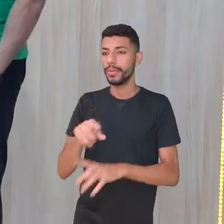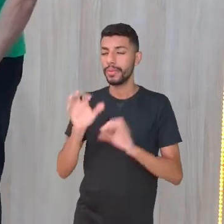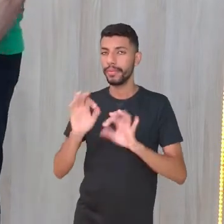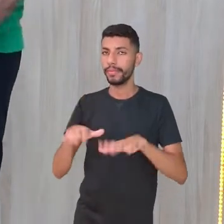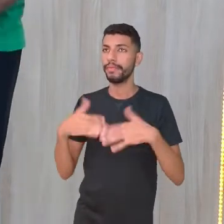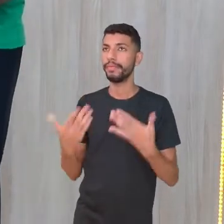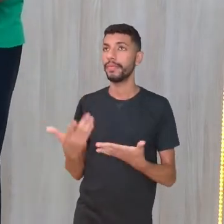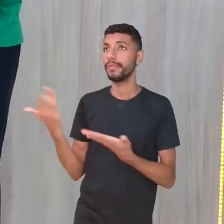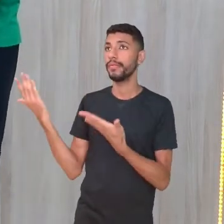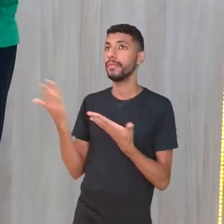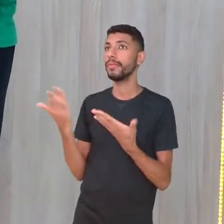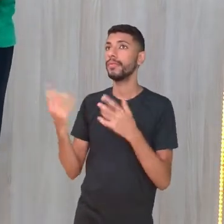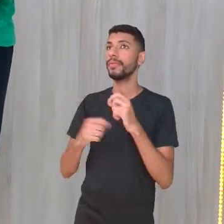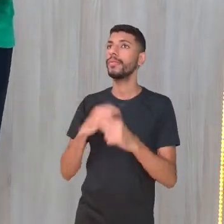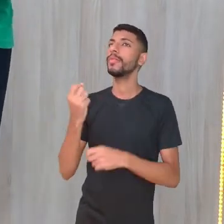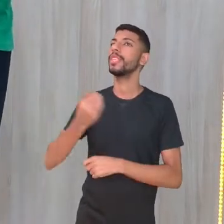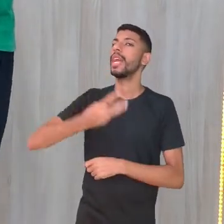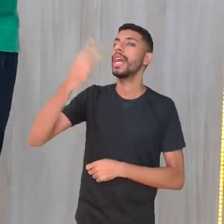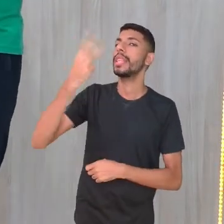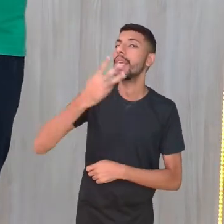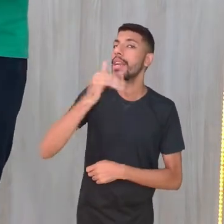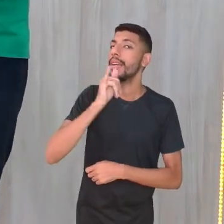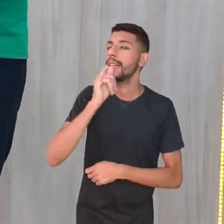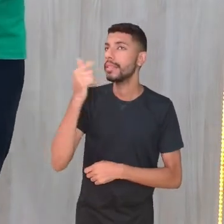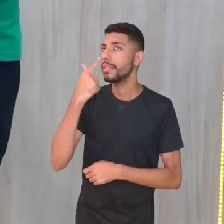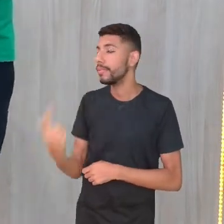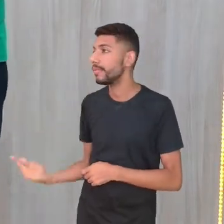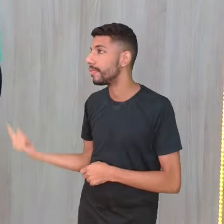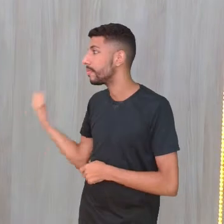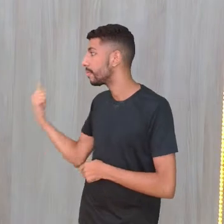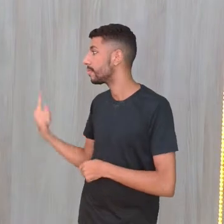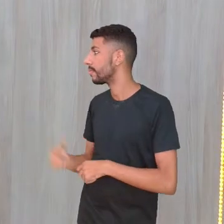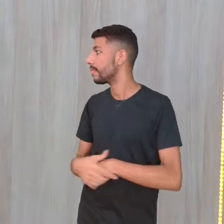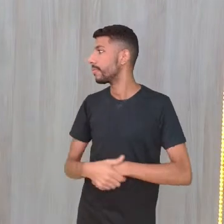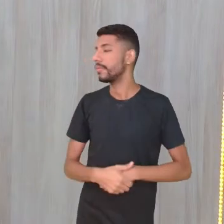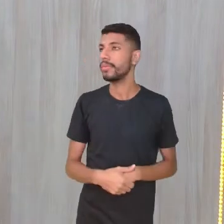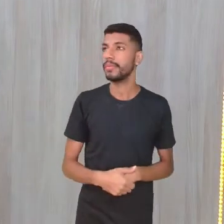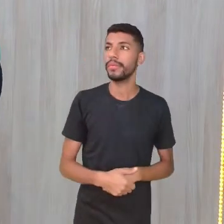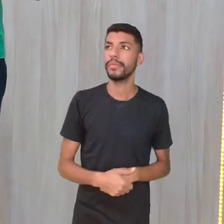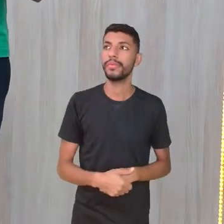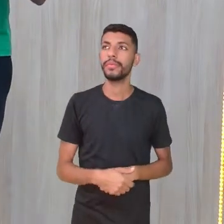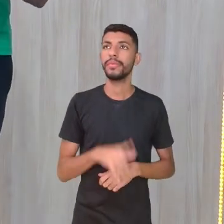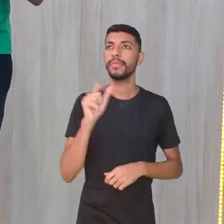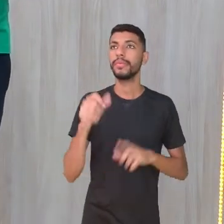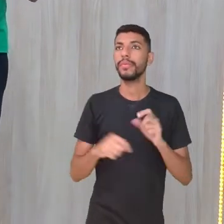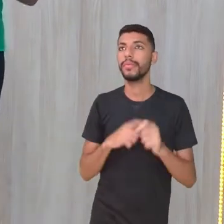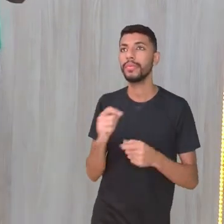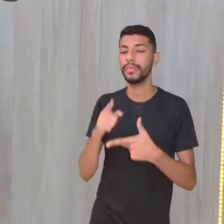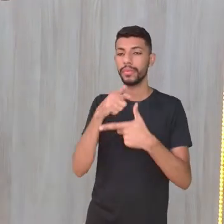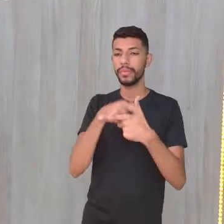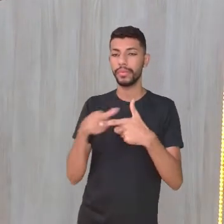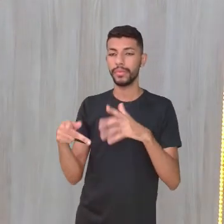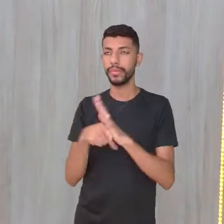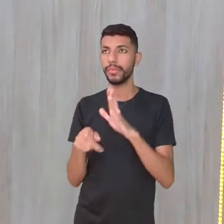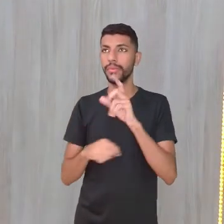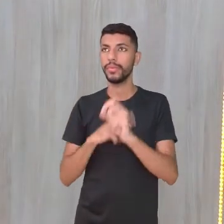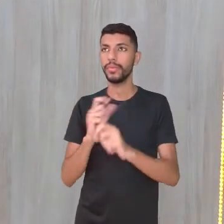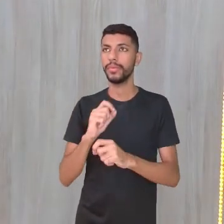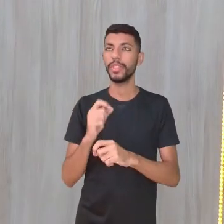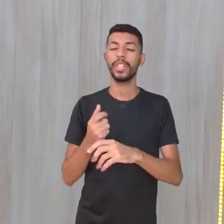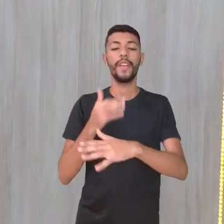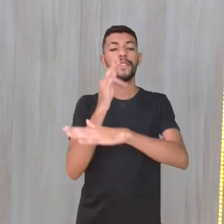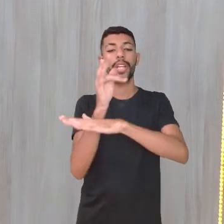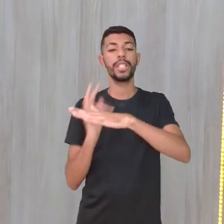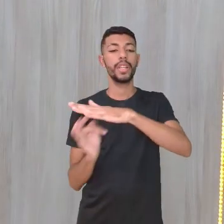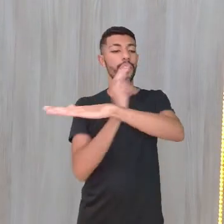ver agora aí um terceiro caso. O terceiro caso é justamente uma divisão de duas